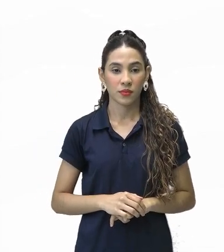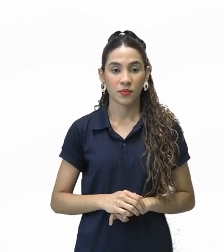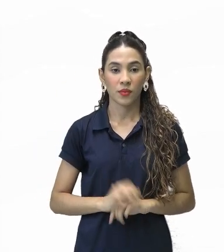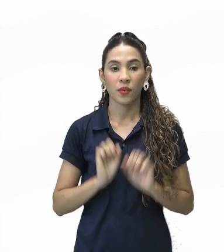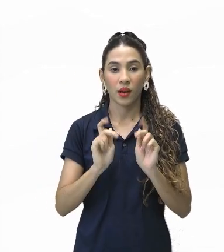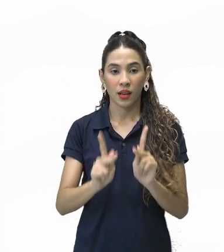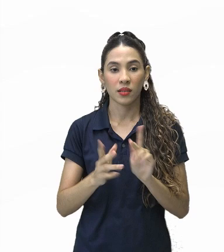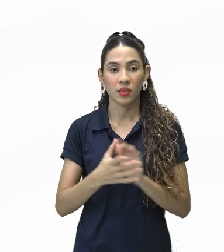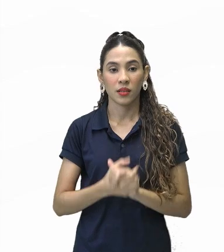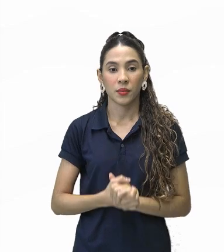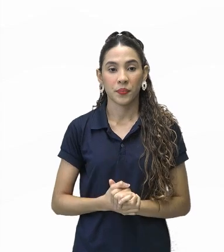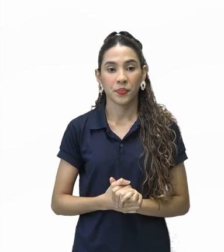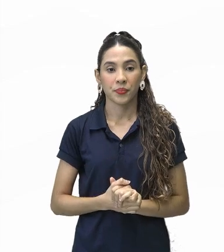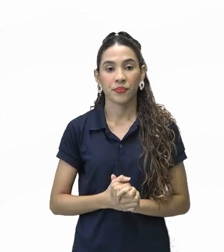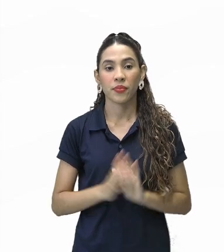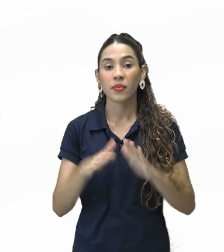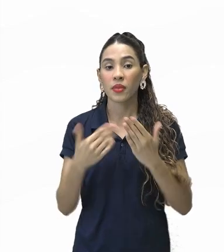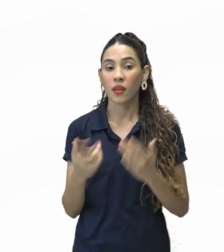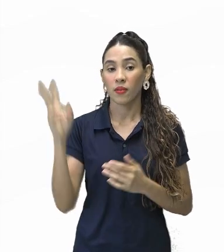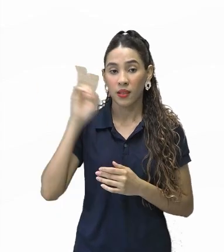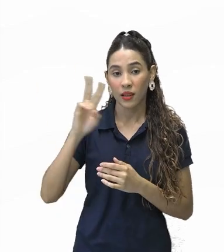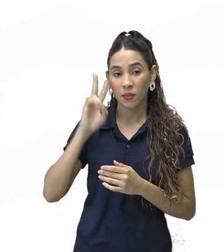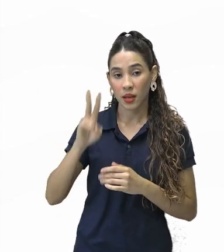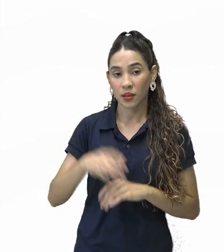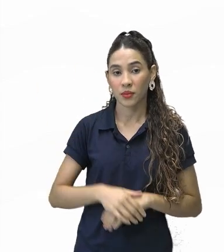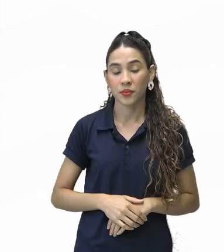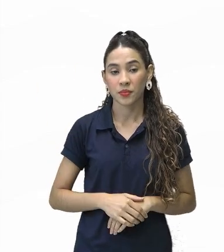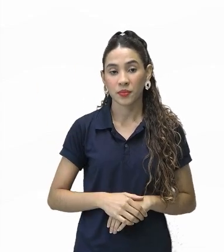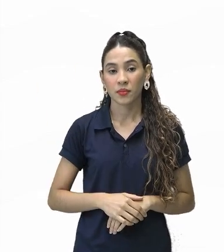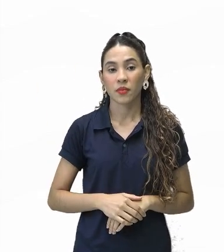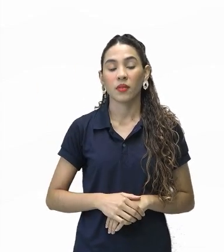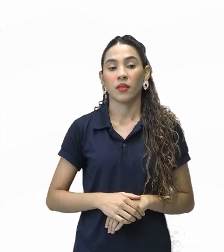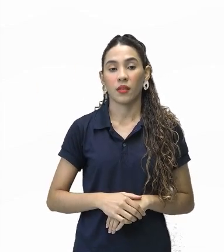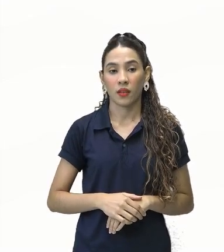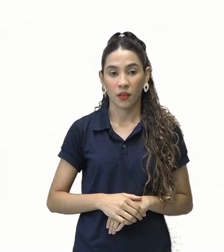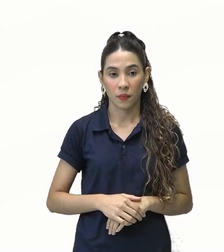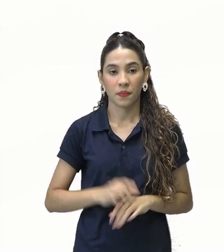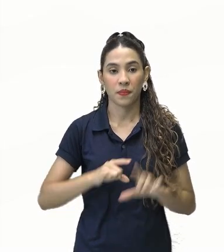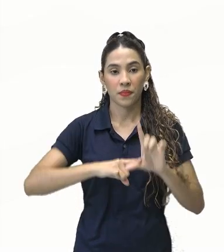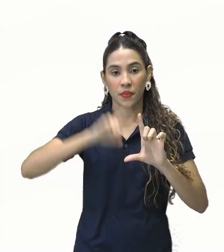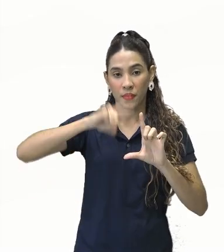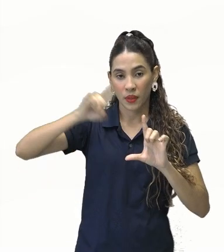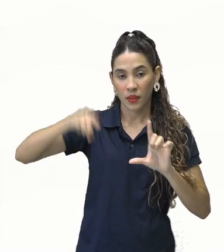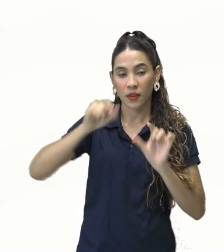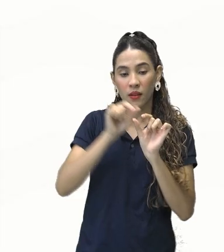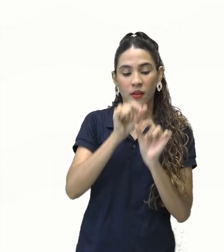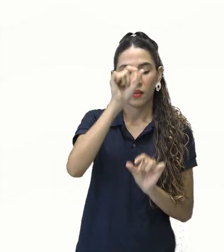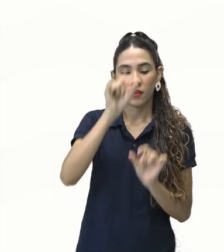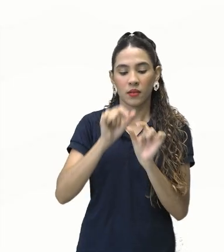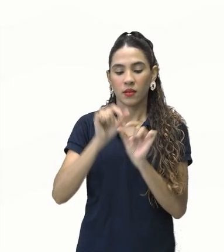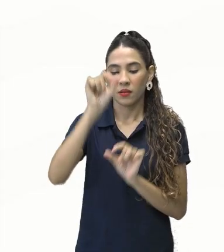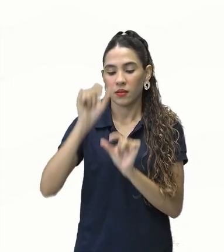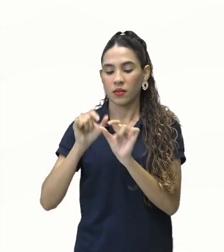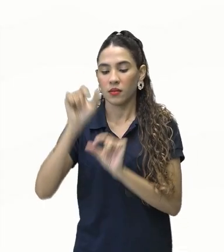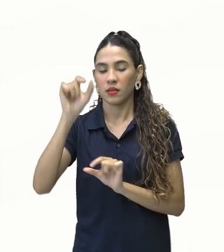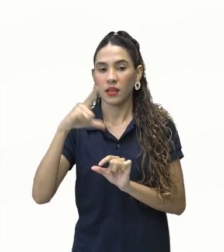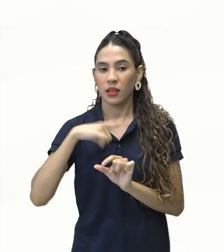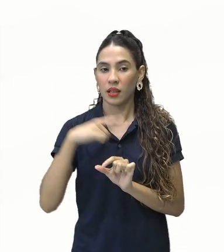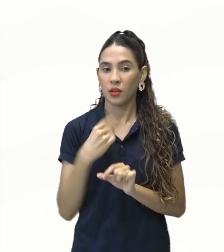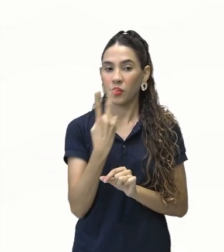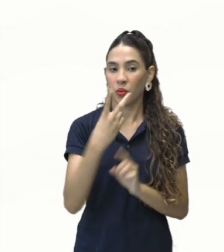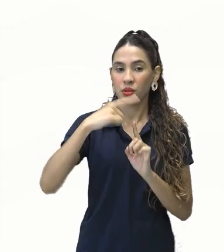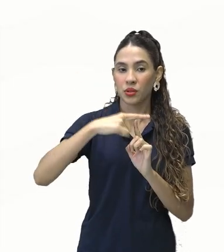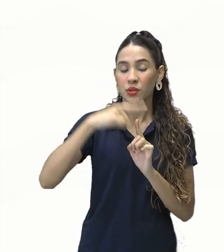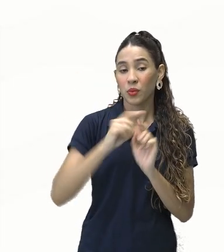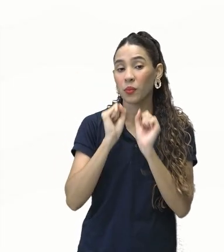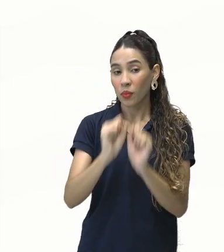tá bom? Então, lembrando que os nossos gráficos de coluna, nós temos aí duas